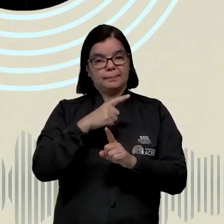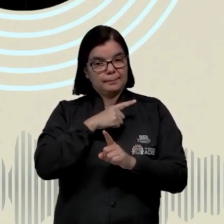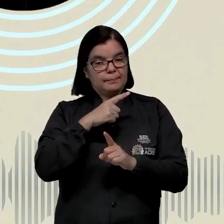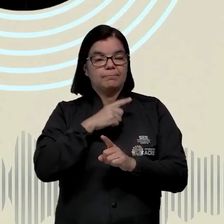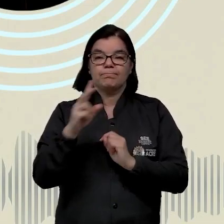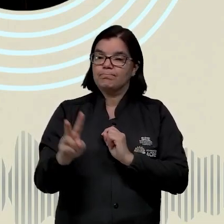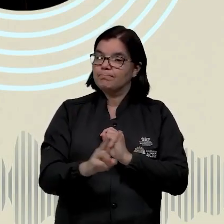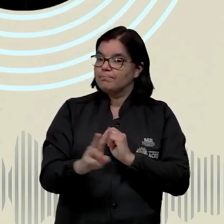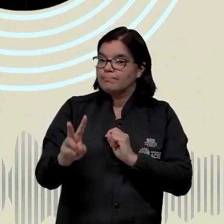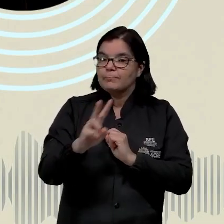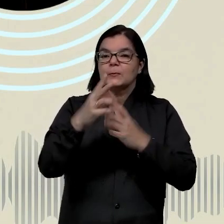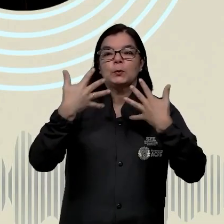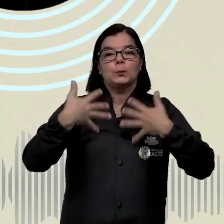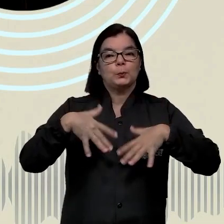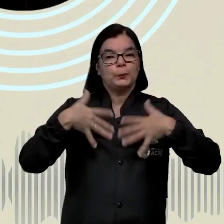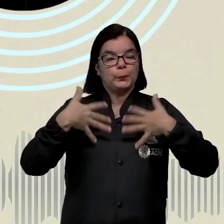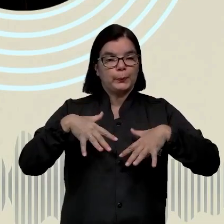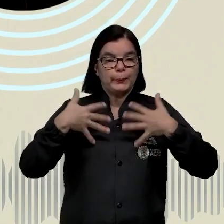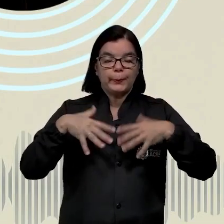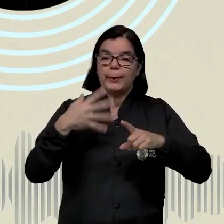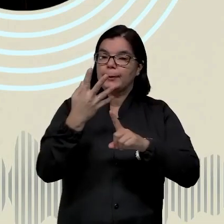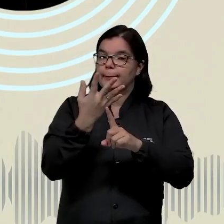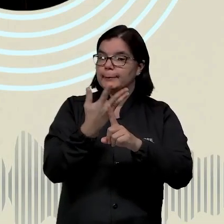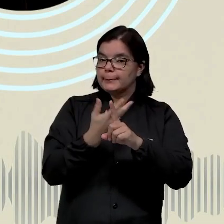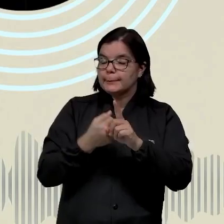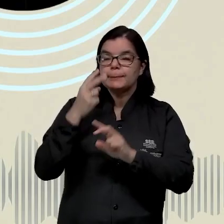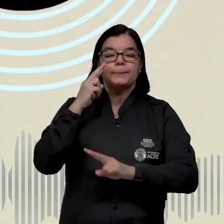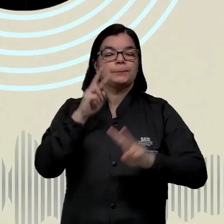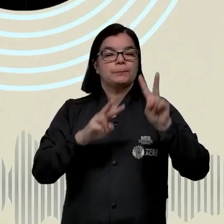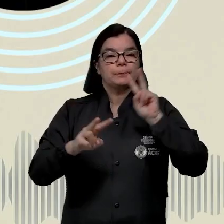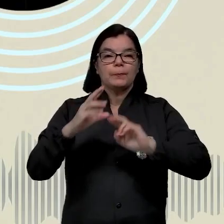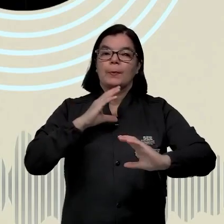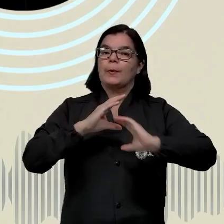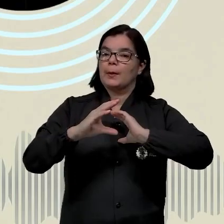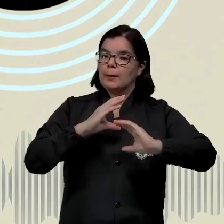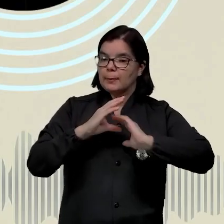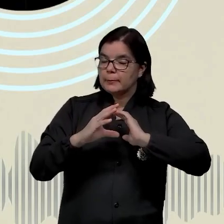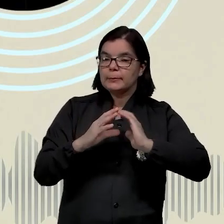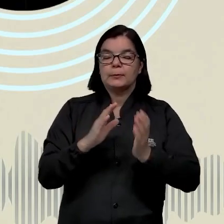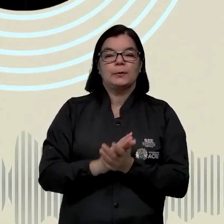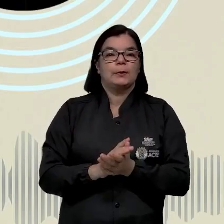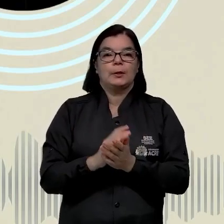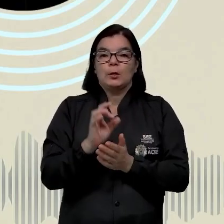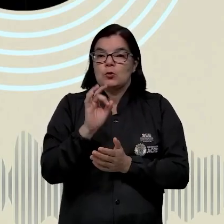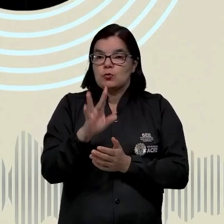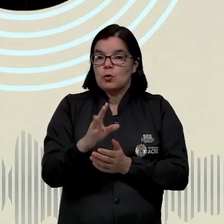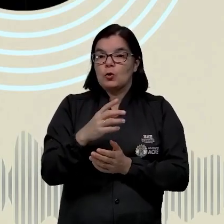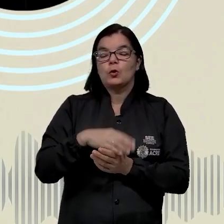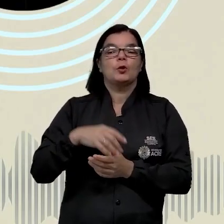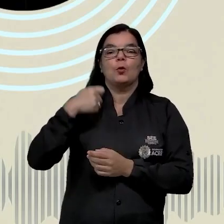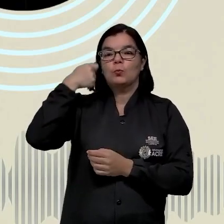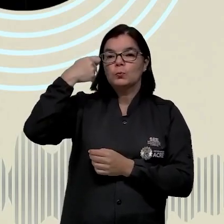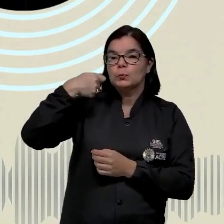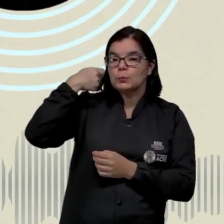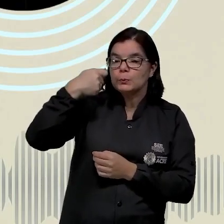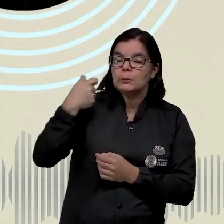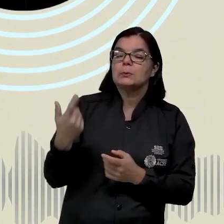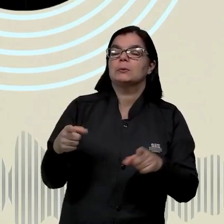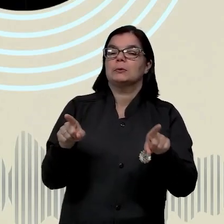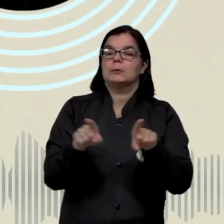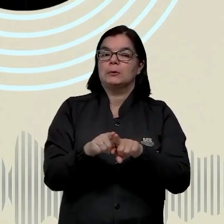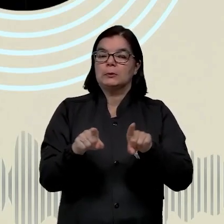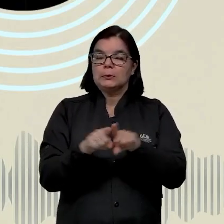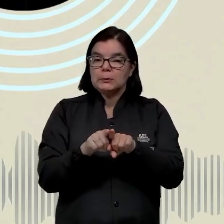obras valorizadíssimas, seja na arte visual, musical, né? Não é à toa que os artistas que estão